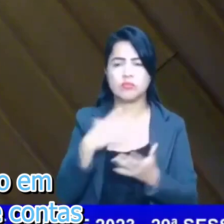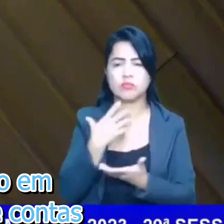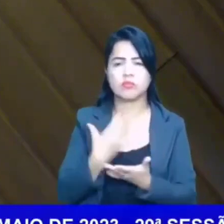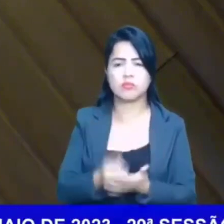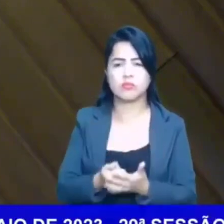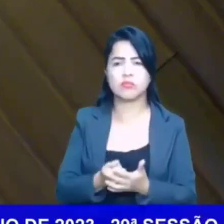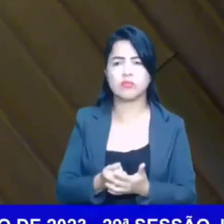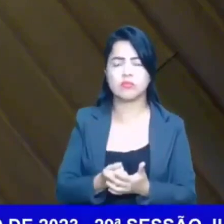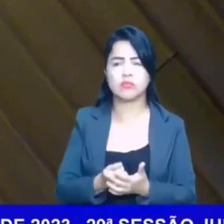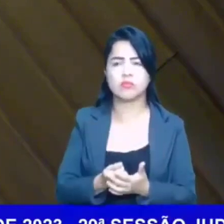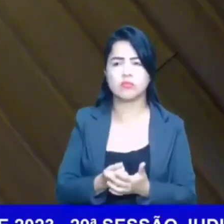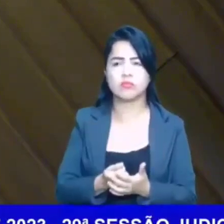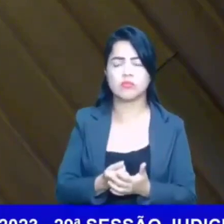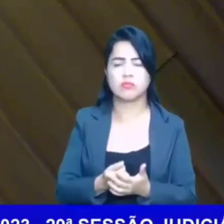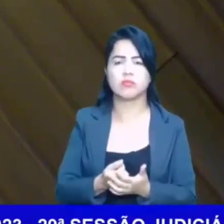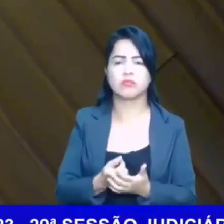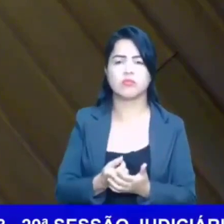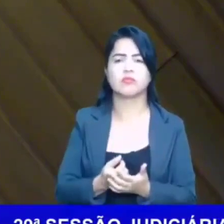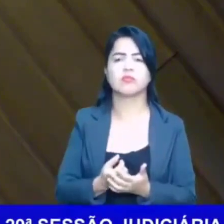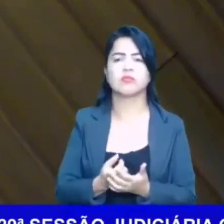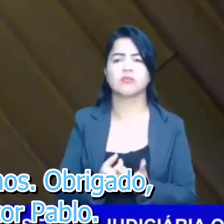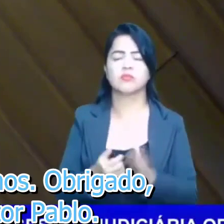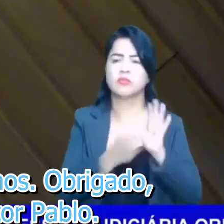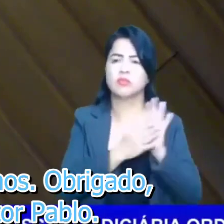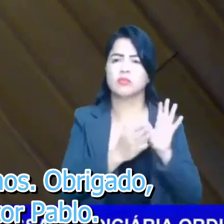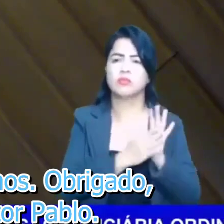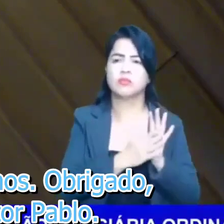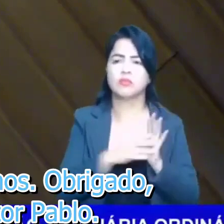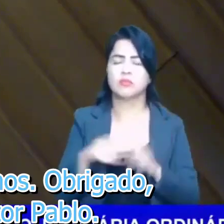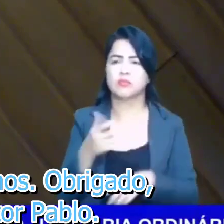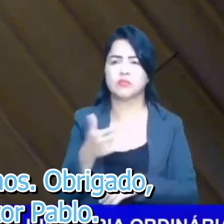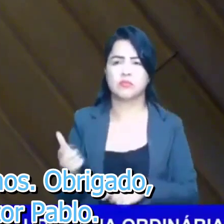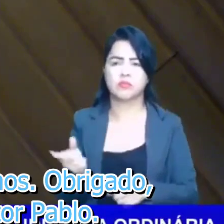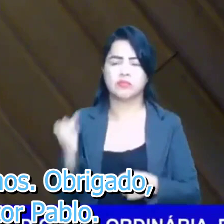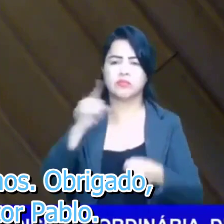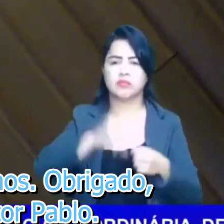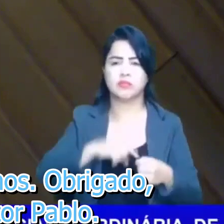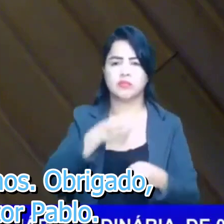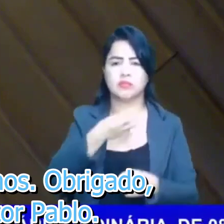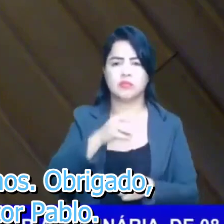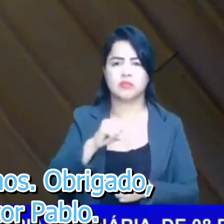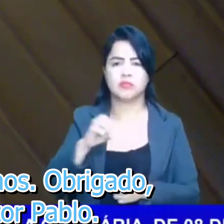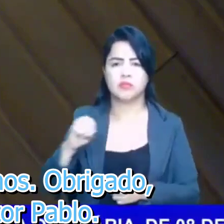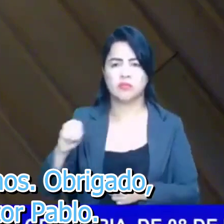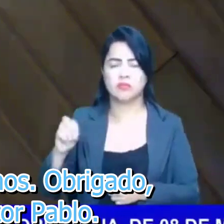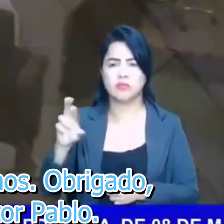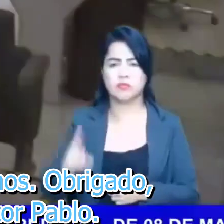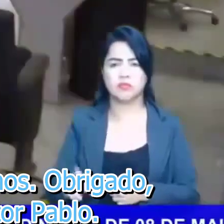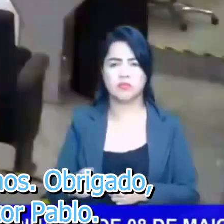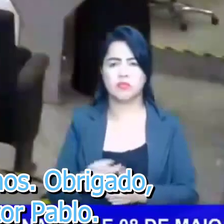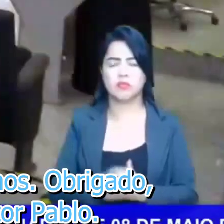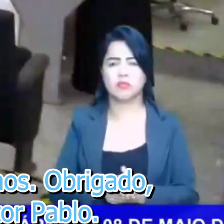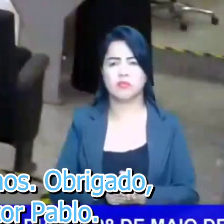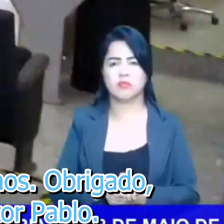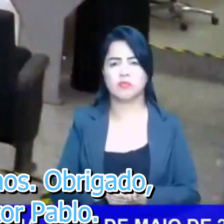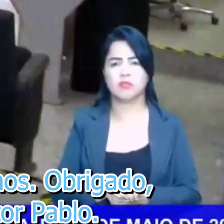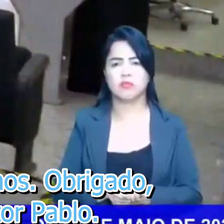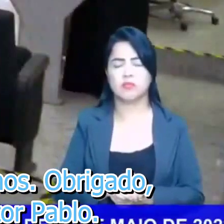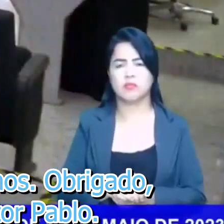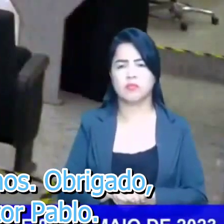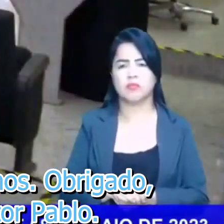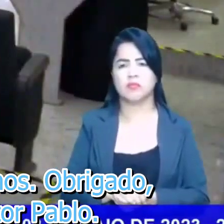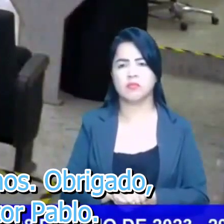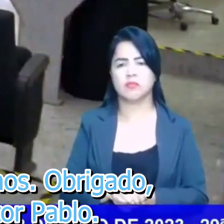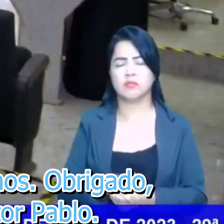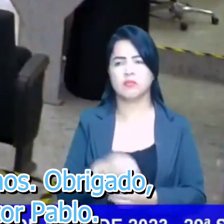de contas e sem a devolução desse valor de R$ 300. São os termos. Obrigado, imagem